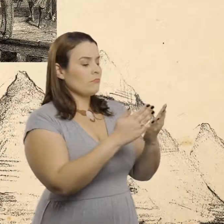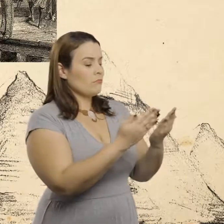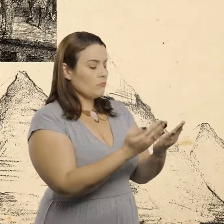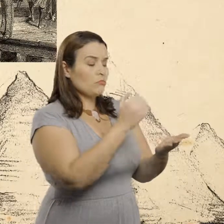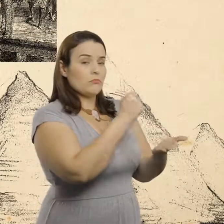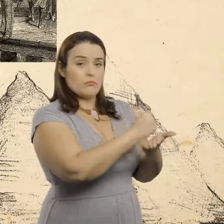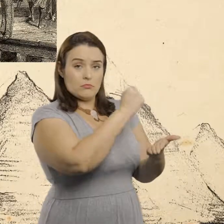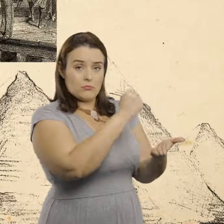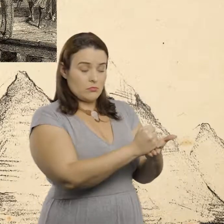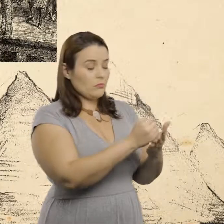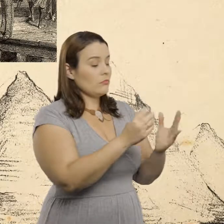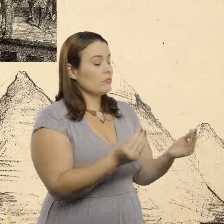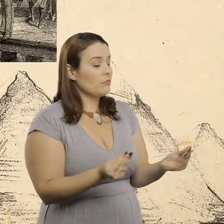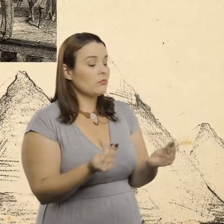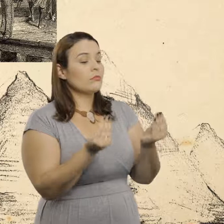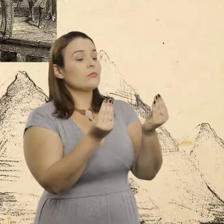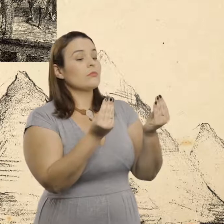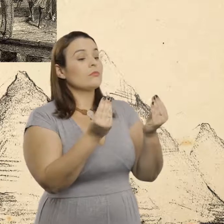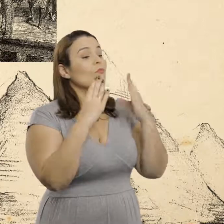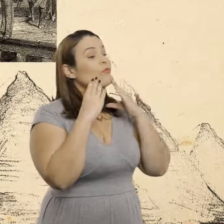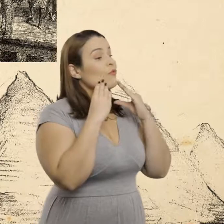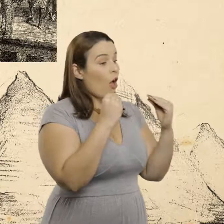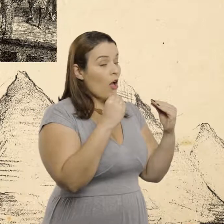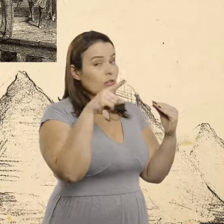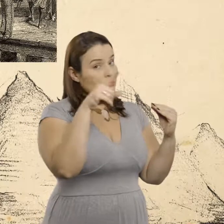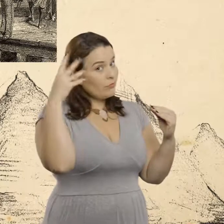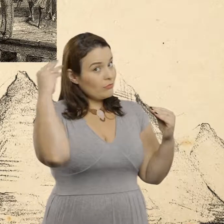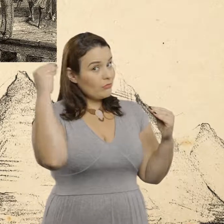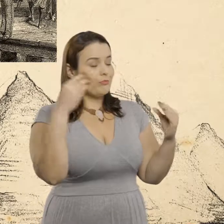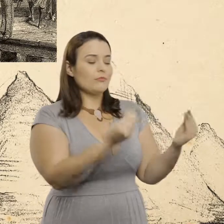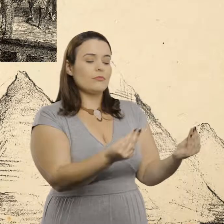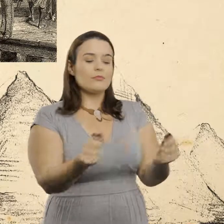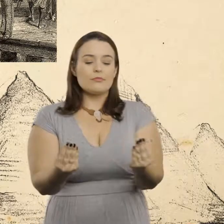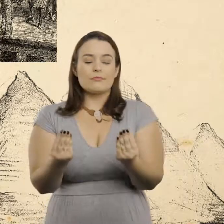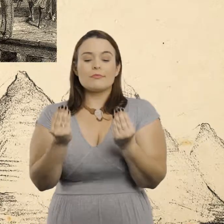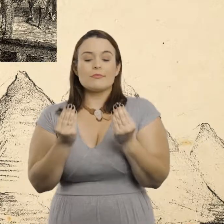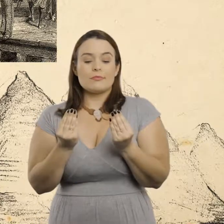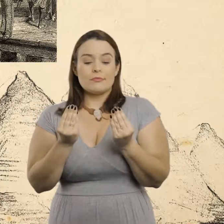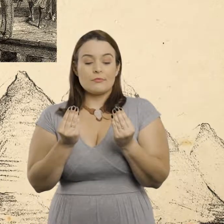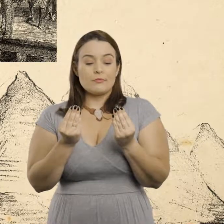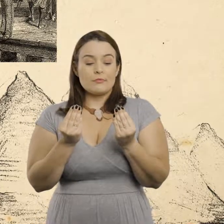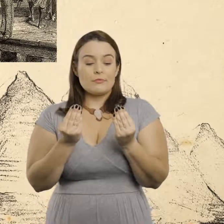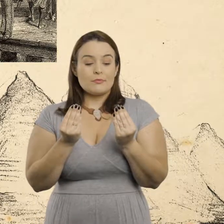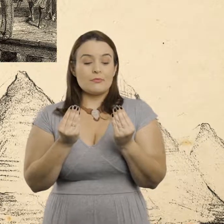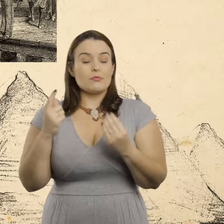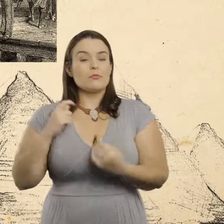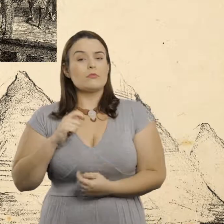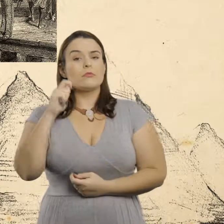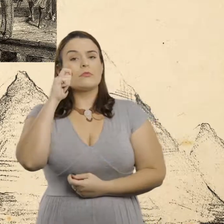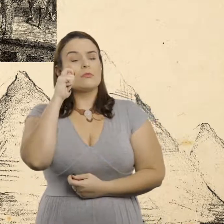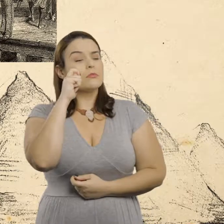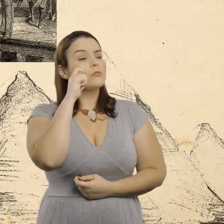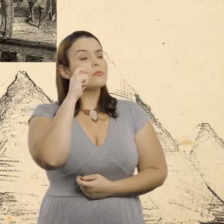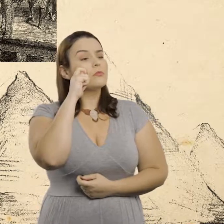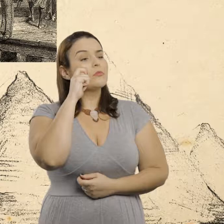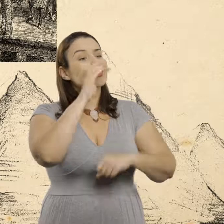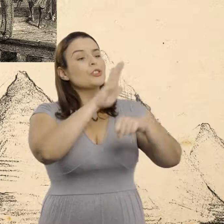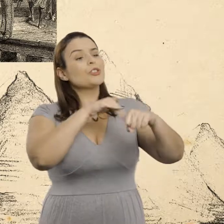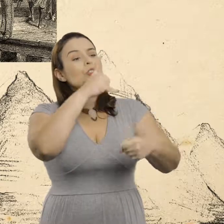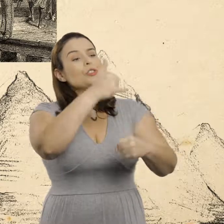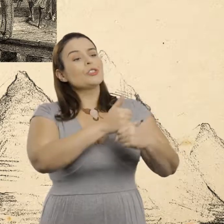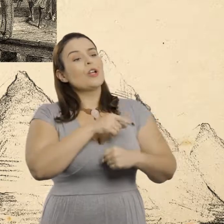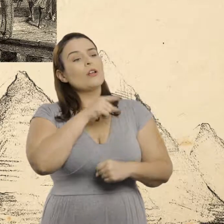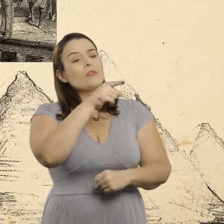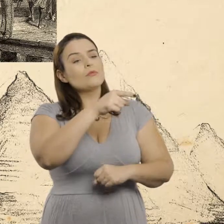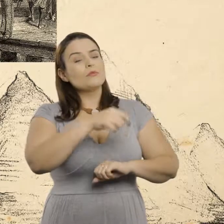todos os passaportes. Ele pegou o passaporte de Phileas Fogg, que estava com o Passepartout. O detetive pediu para Passepartout chamar